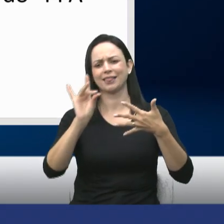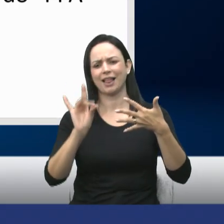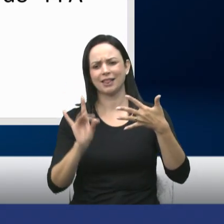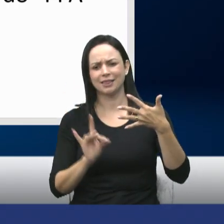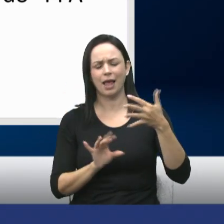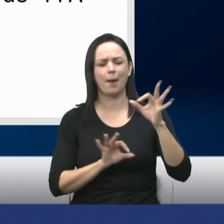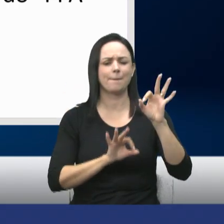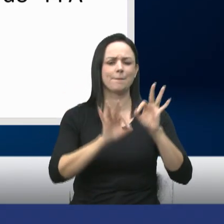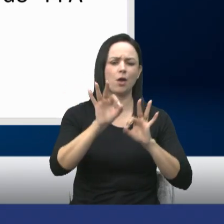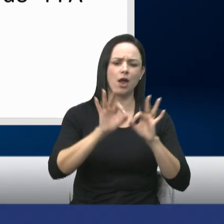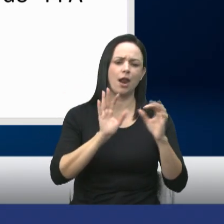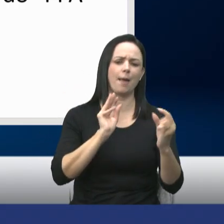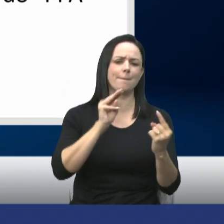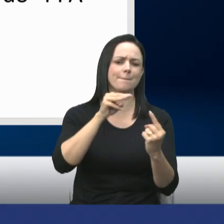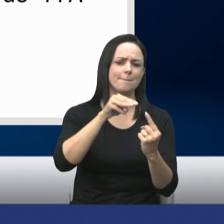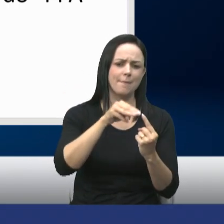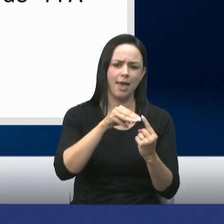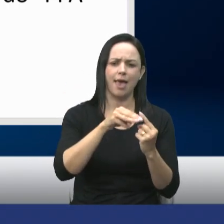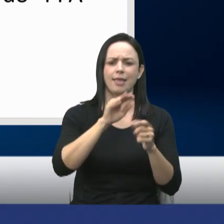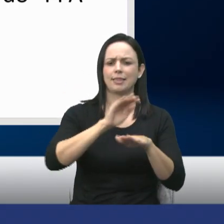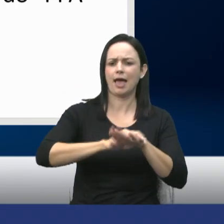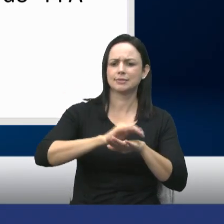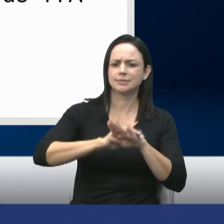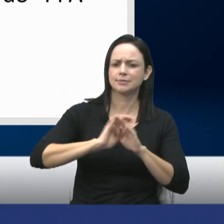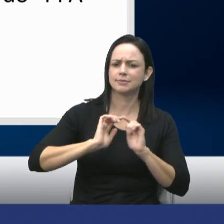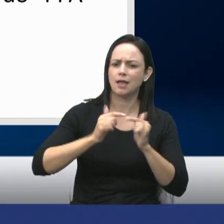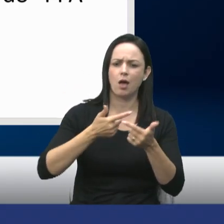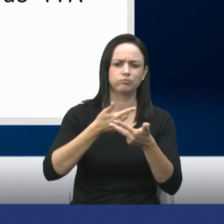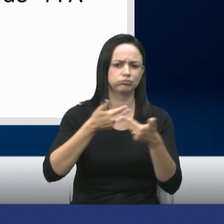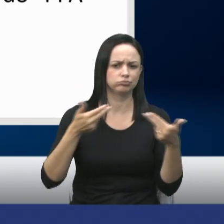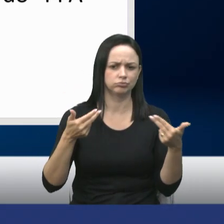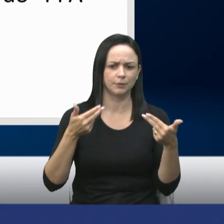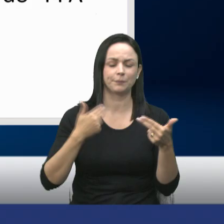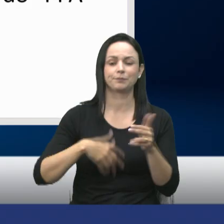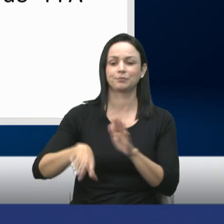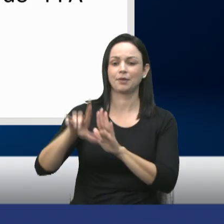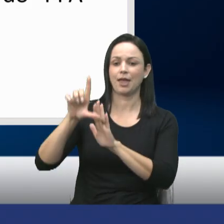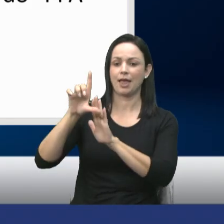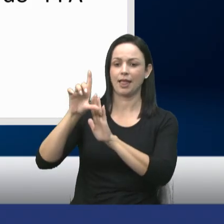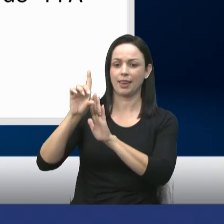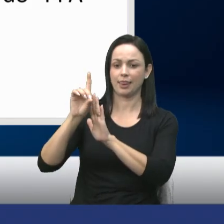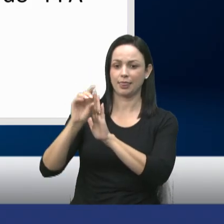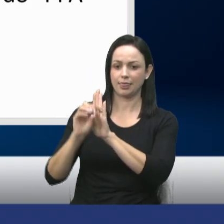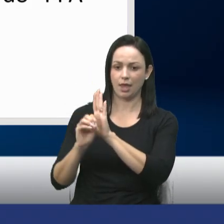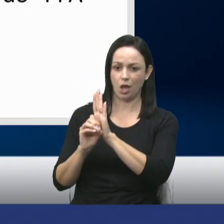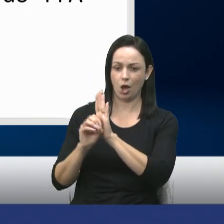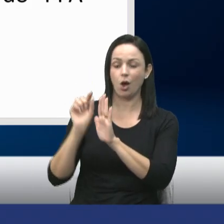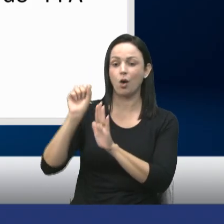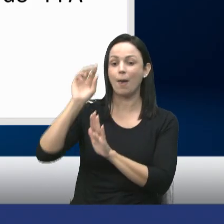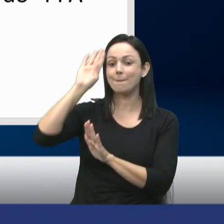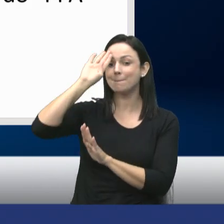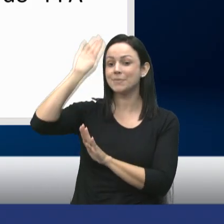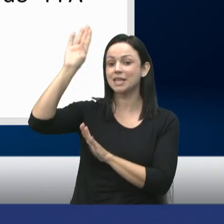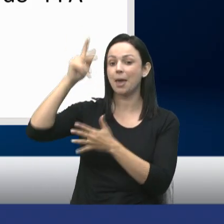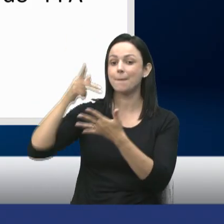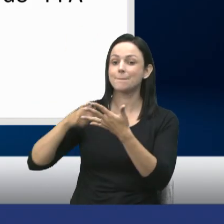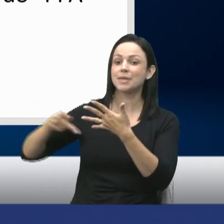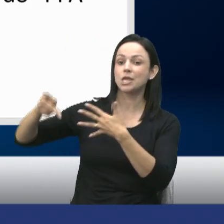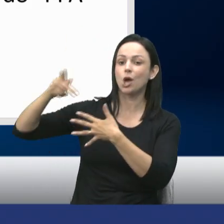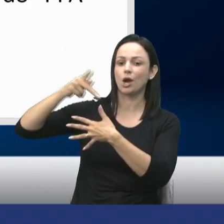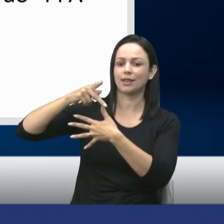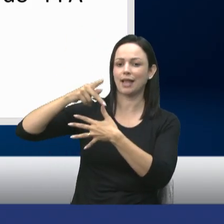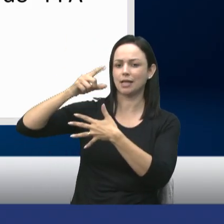metas, indicadores e ações. A LDO estabelece as prioridades do governo para o próximo ano,